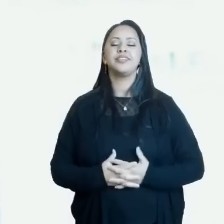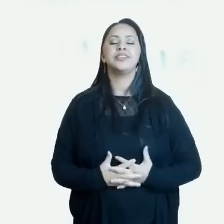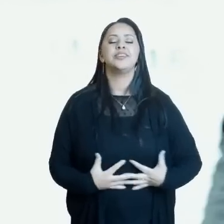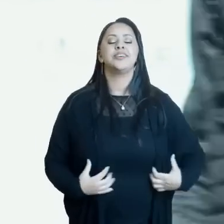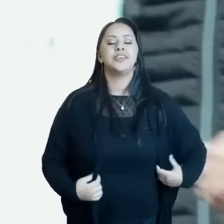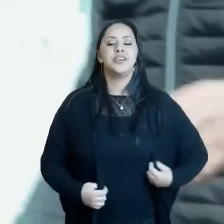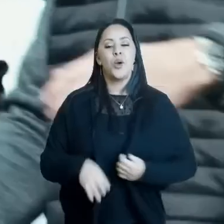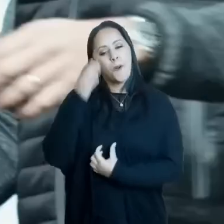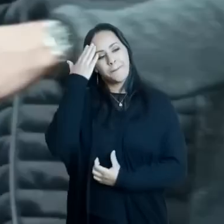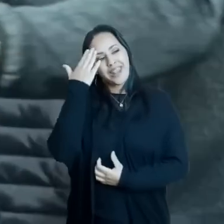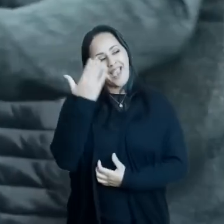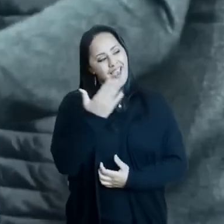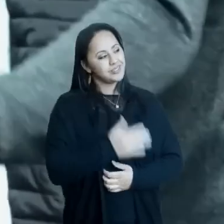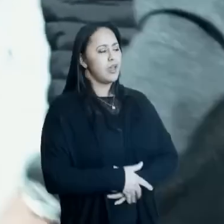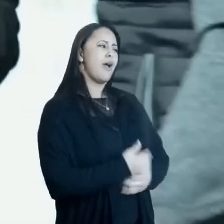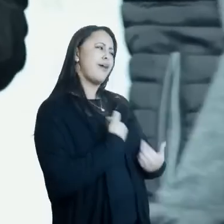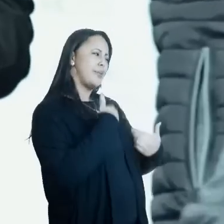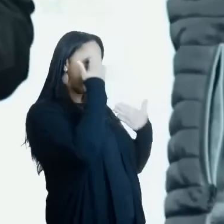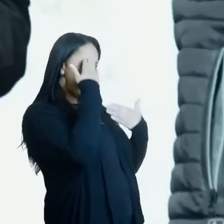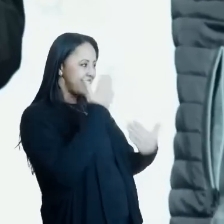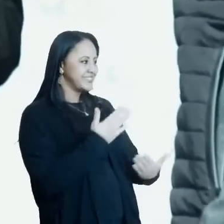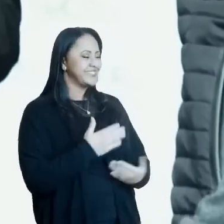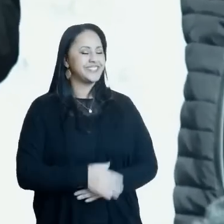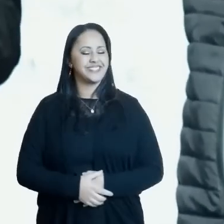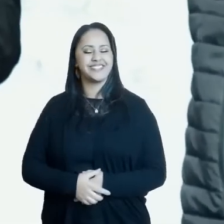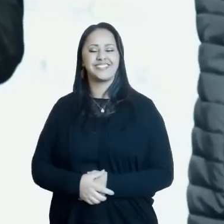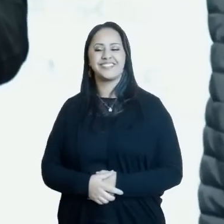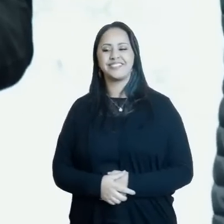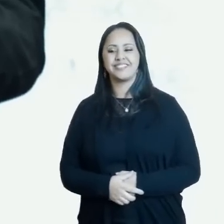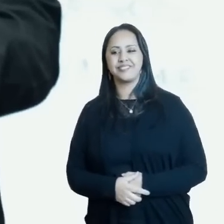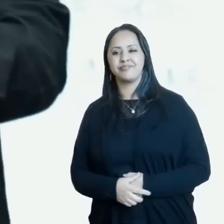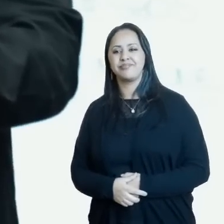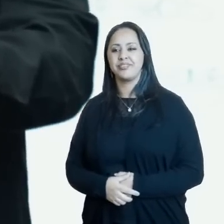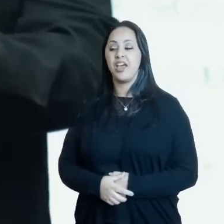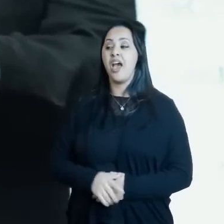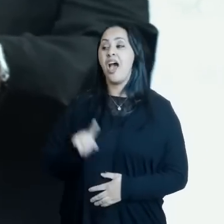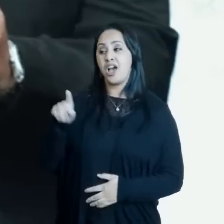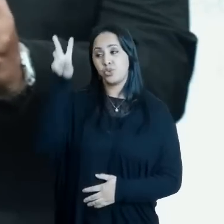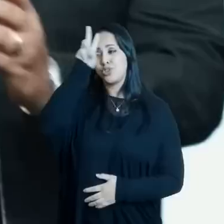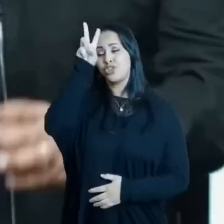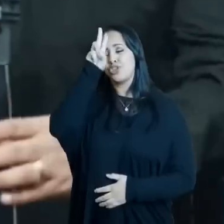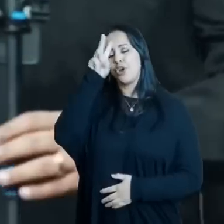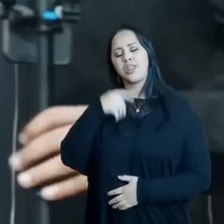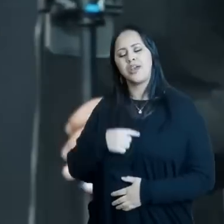Obrigado, Kaiser. Eu que agradeço. Sua história nos inspira.